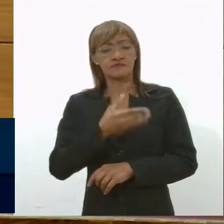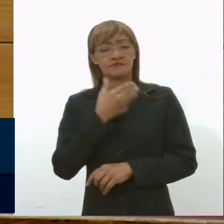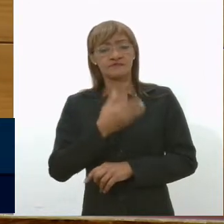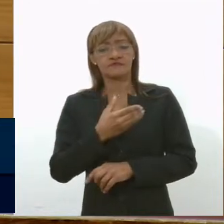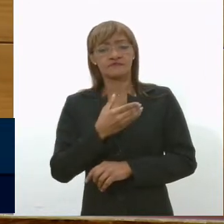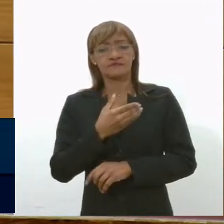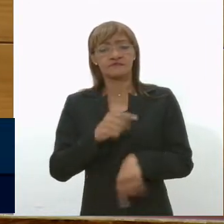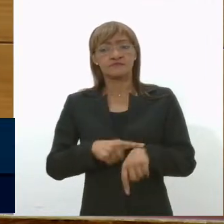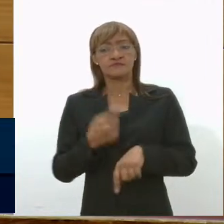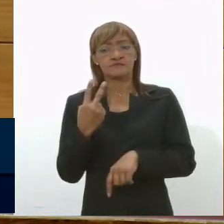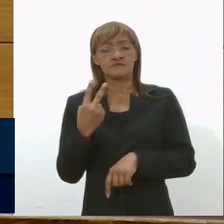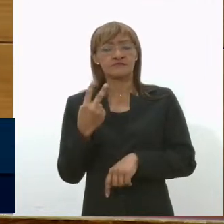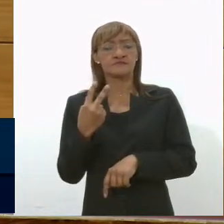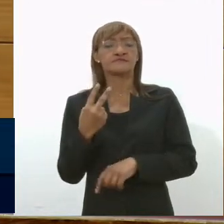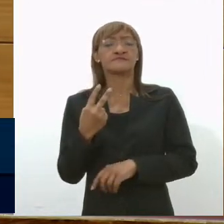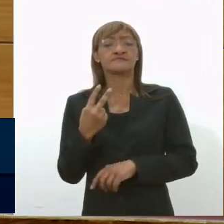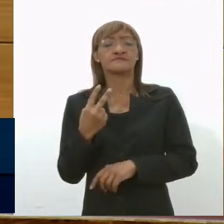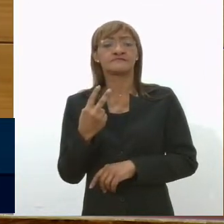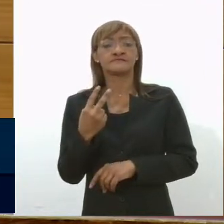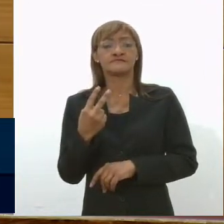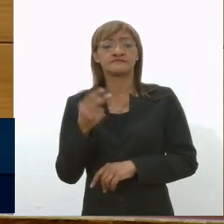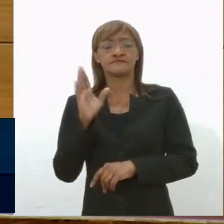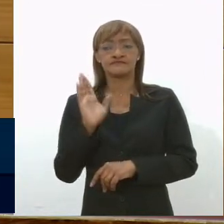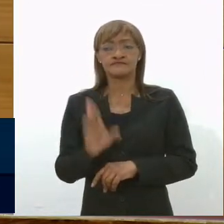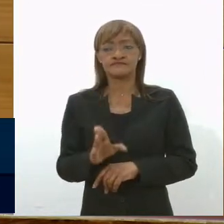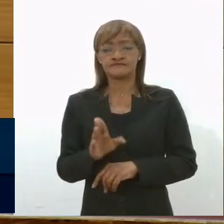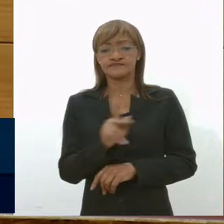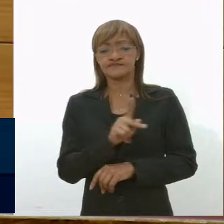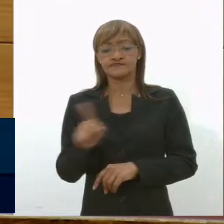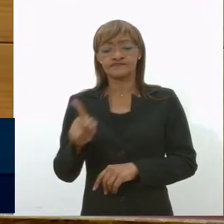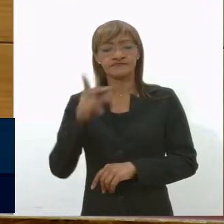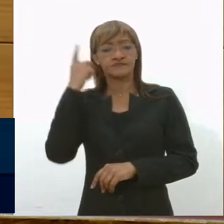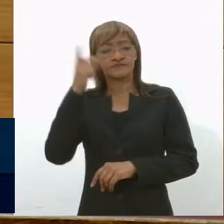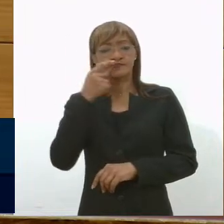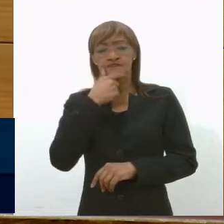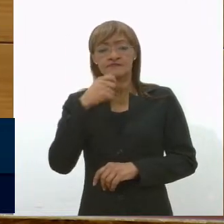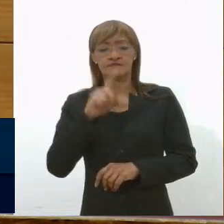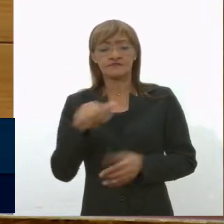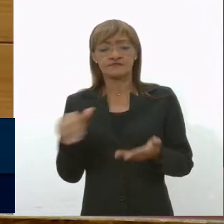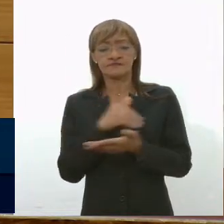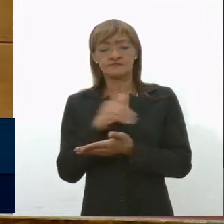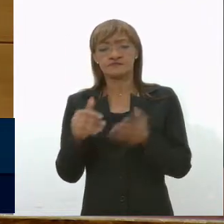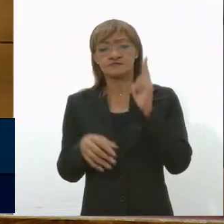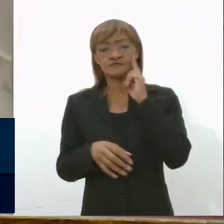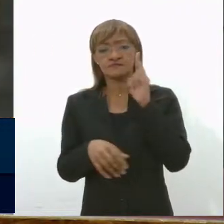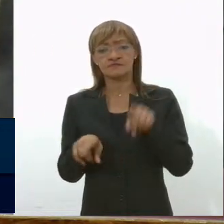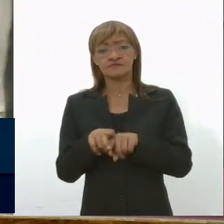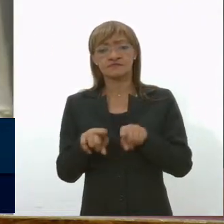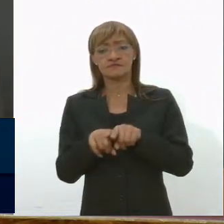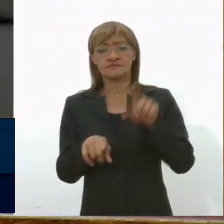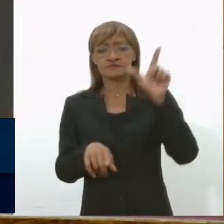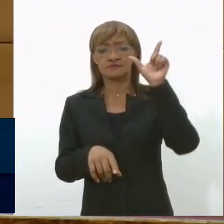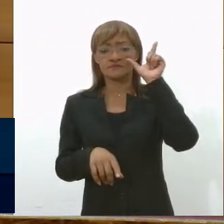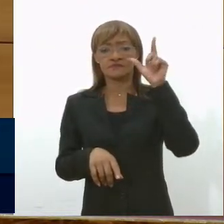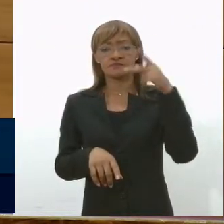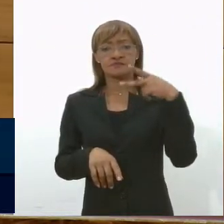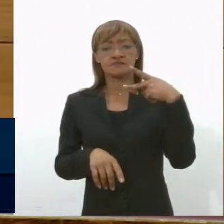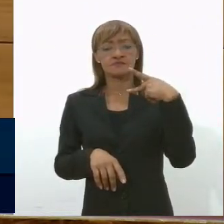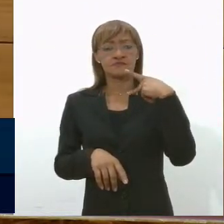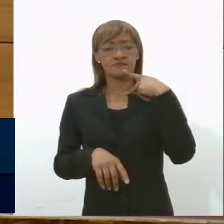14 horas, com a presidência do deputado Luciano Bispo, secretariado pelos deputados Zezinho Sobral e